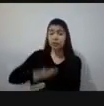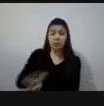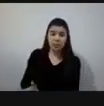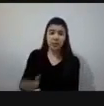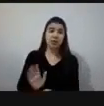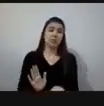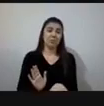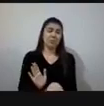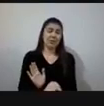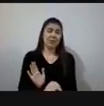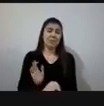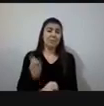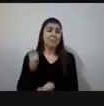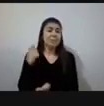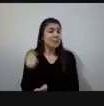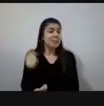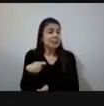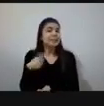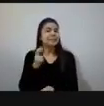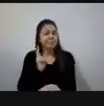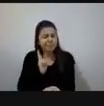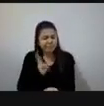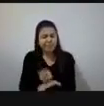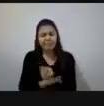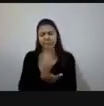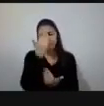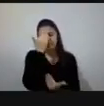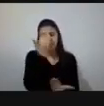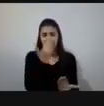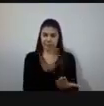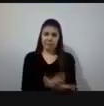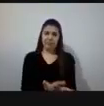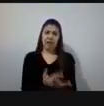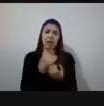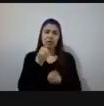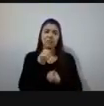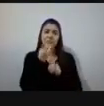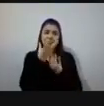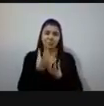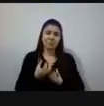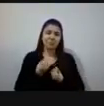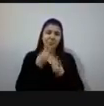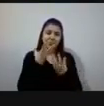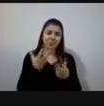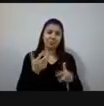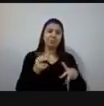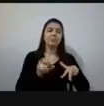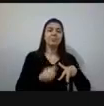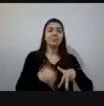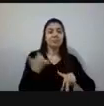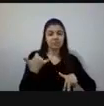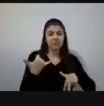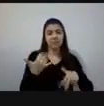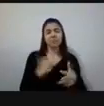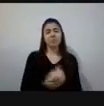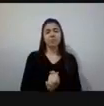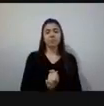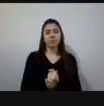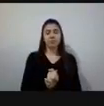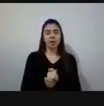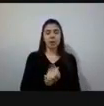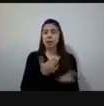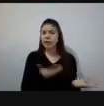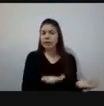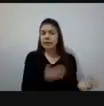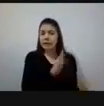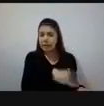da vítima. Criança e adolescente vítima de violência e mulher sexual e outros tipos de violência e mulher vítima de